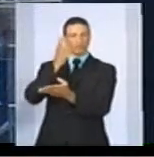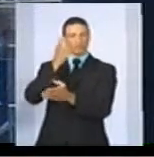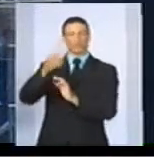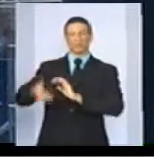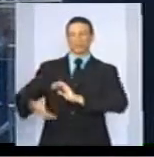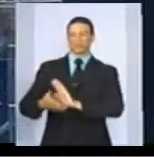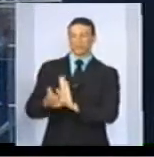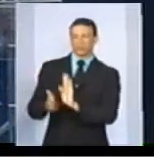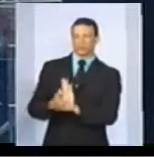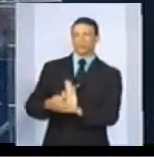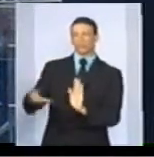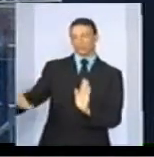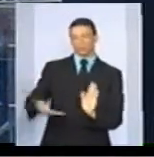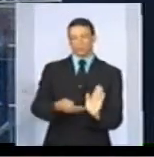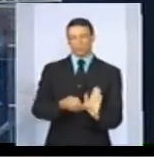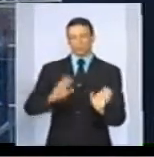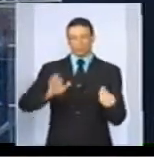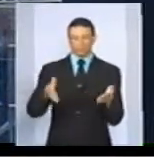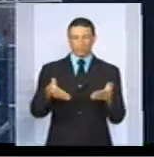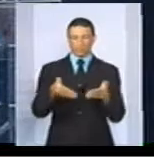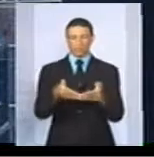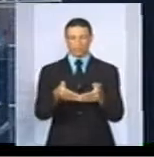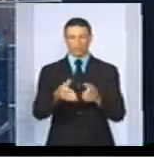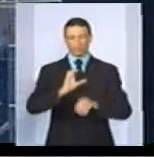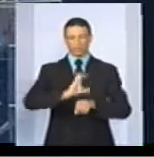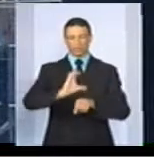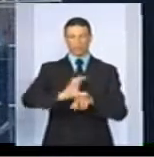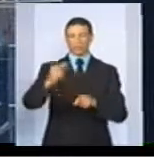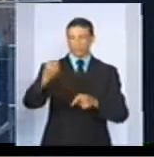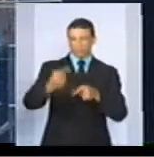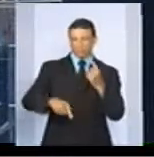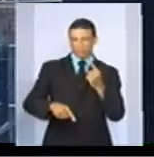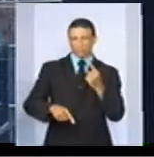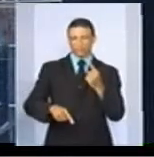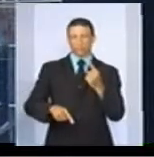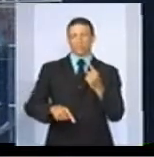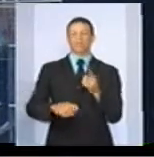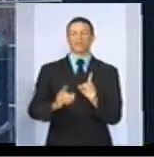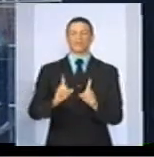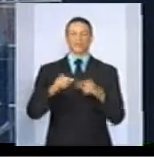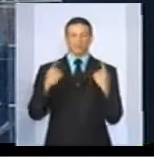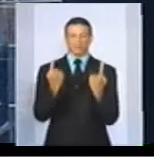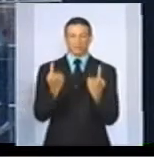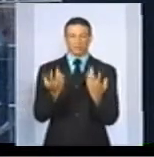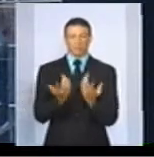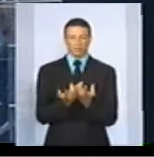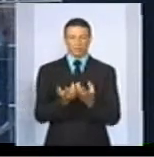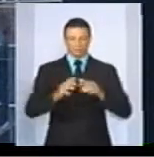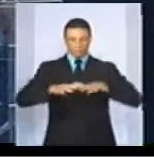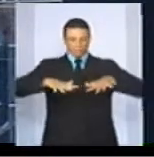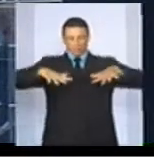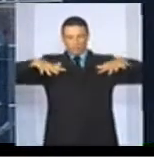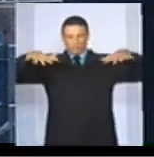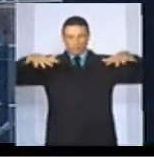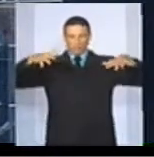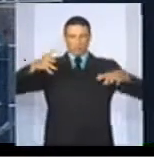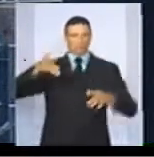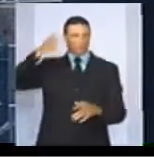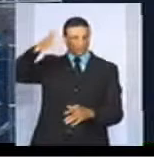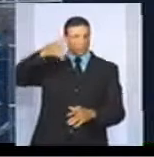ações diretas de inconstitucionalidade Aqui presidindo Esta audiência de